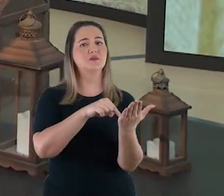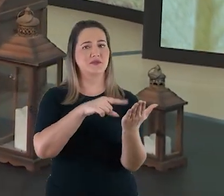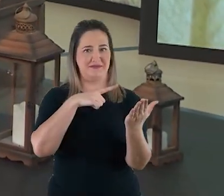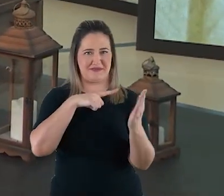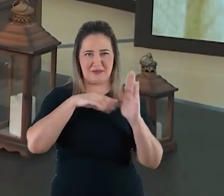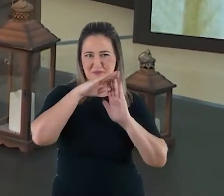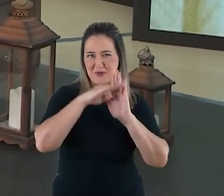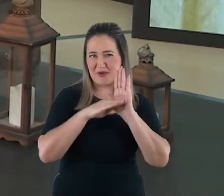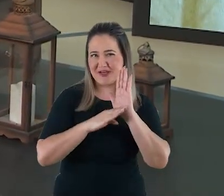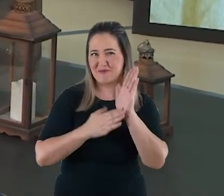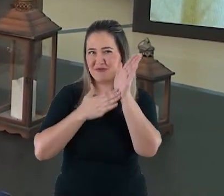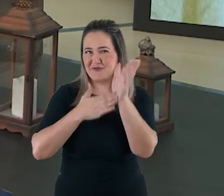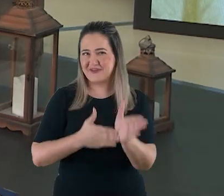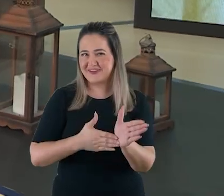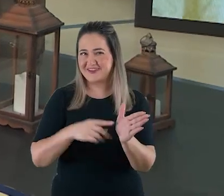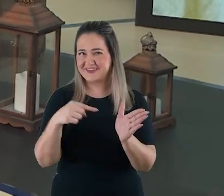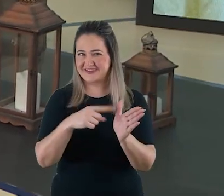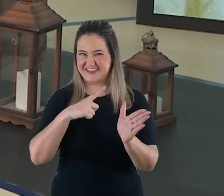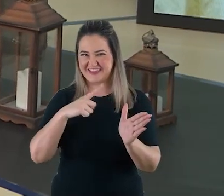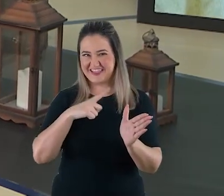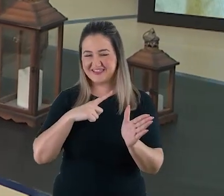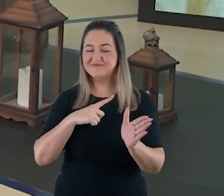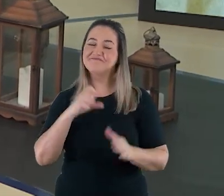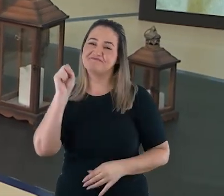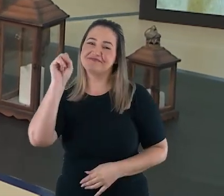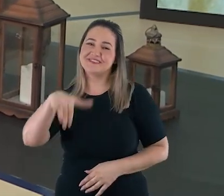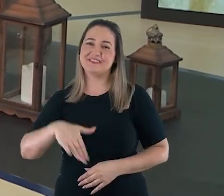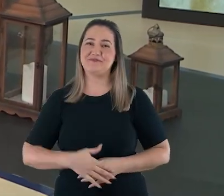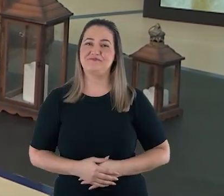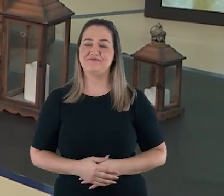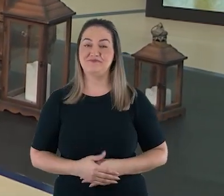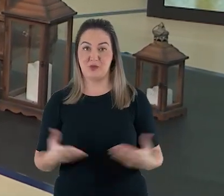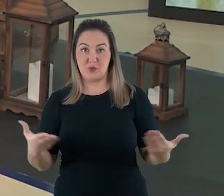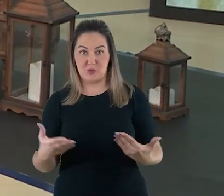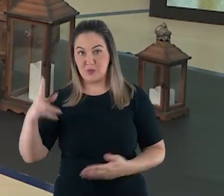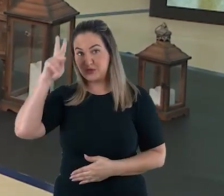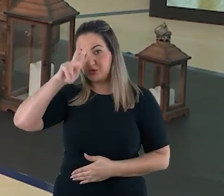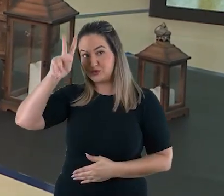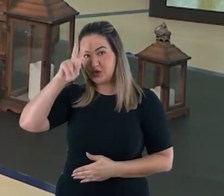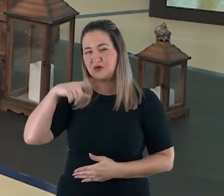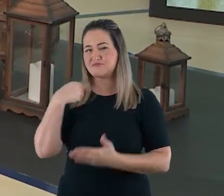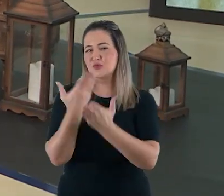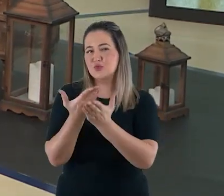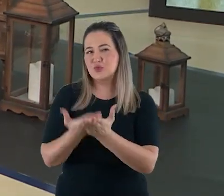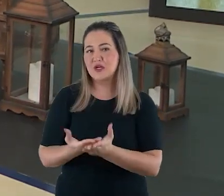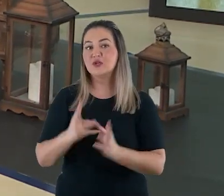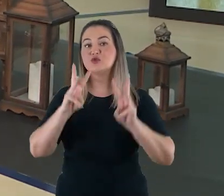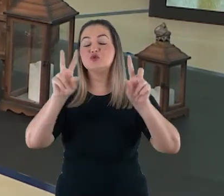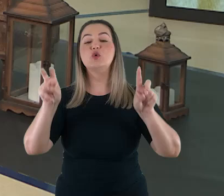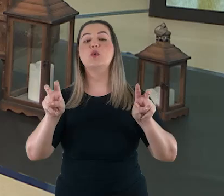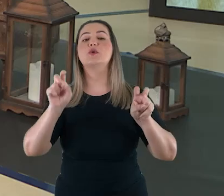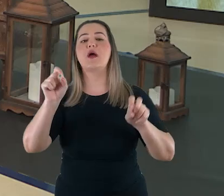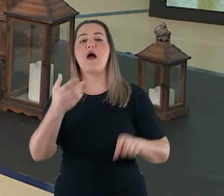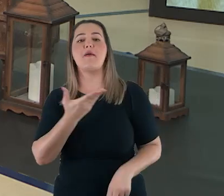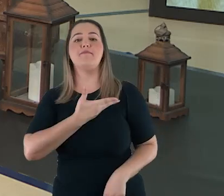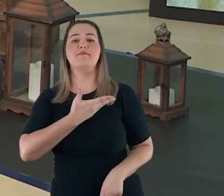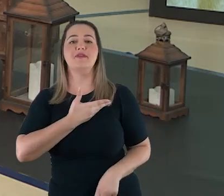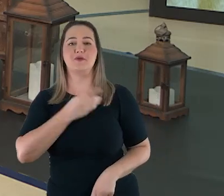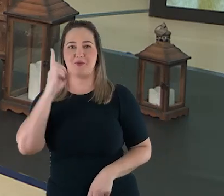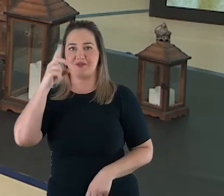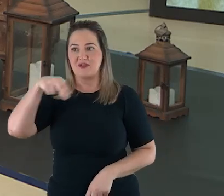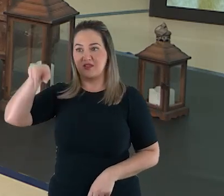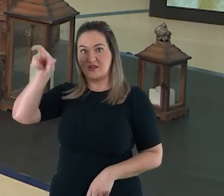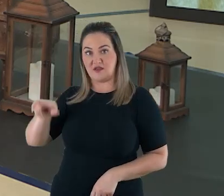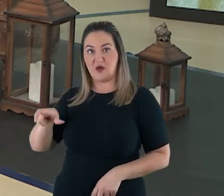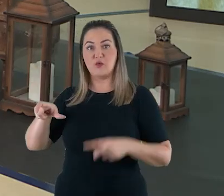de fidelidade na Palavra de Deus? Sim. A história que vamos estudar hoje, envolvendo os companheiros de Daniel, toca sensivelmente